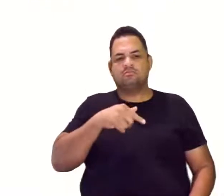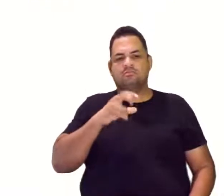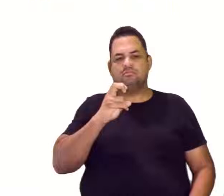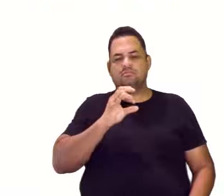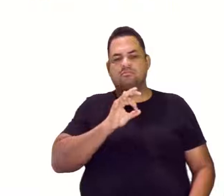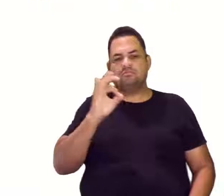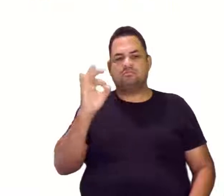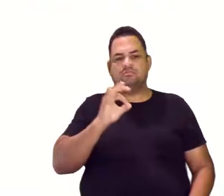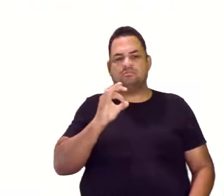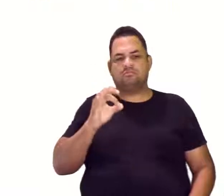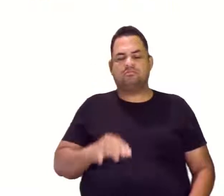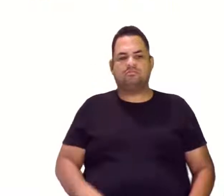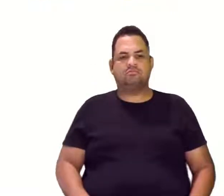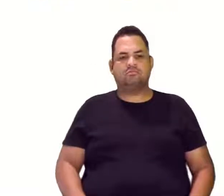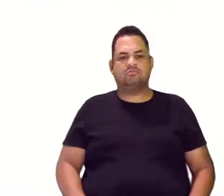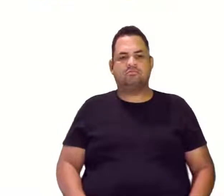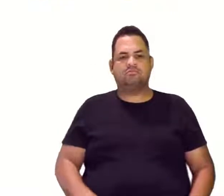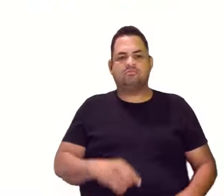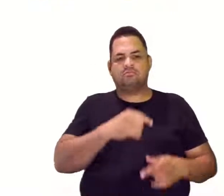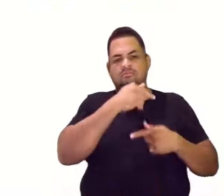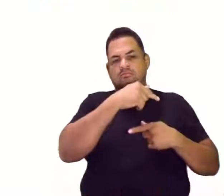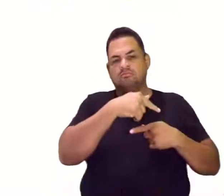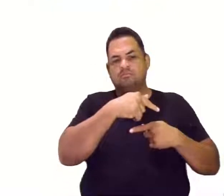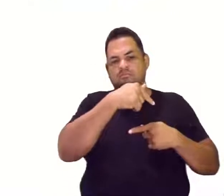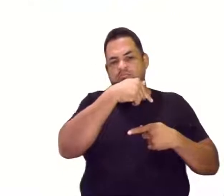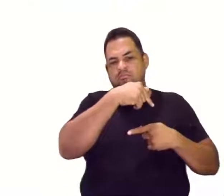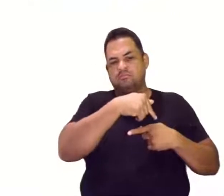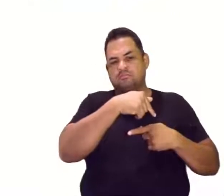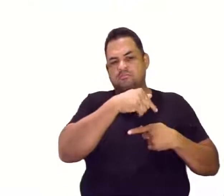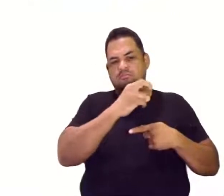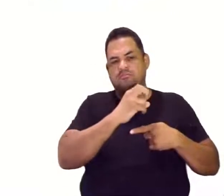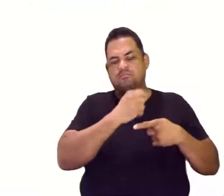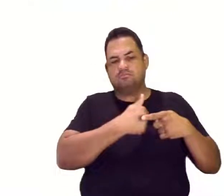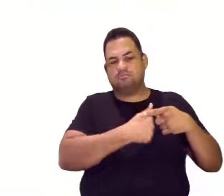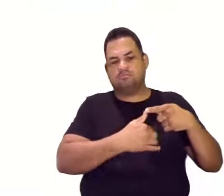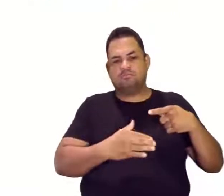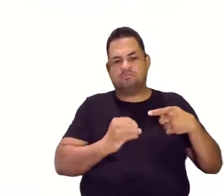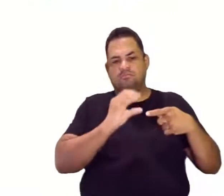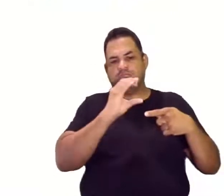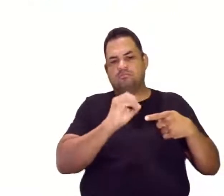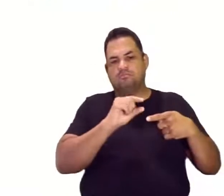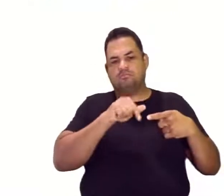75% é o mesmo que 75 sobre 100 por 100 e é o mesmo que